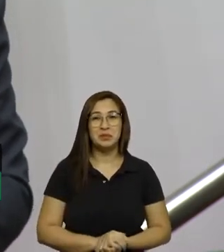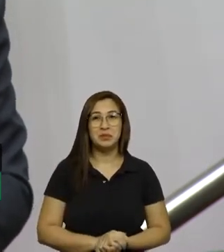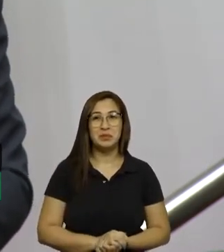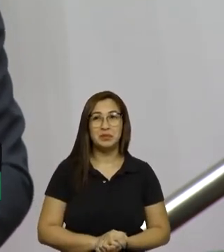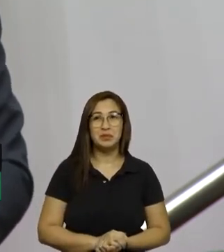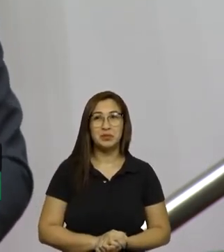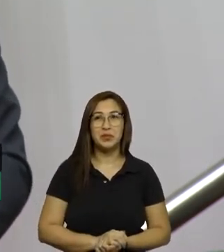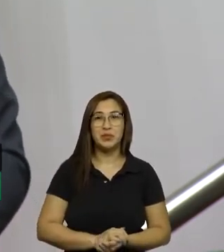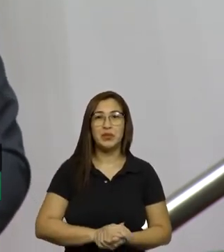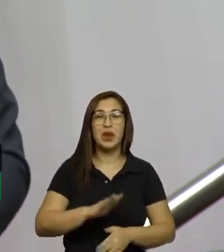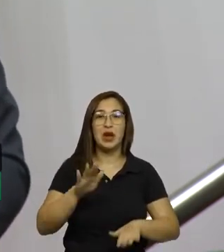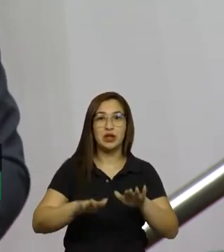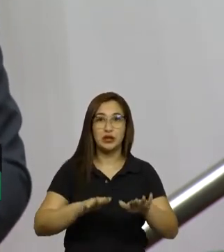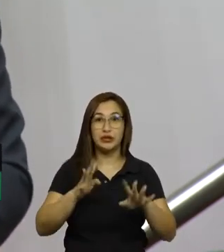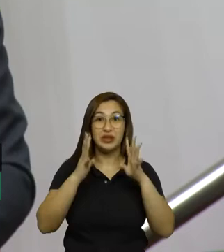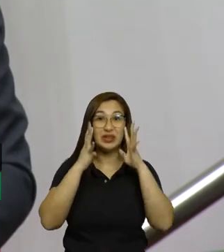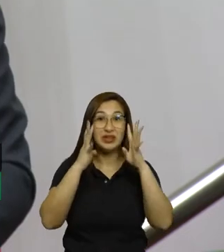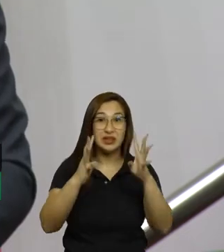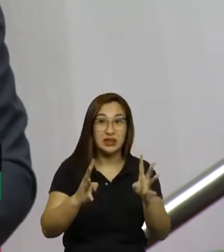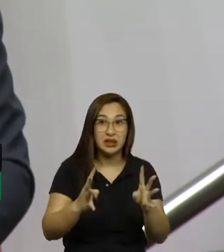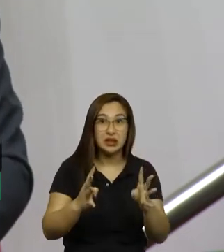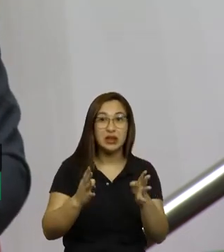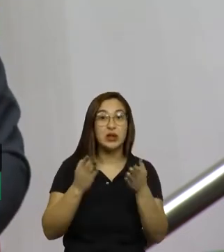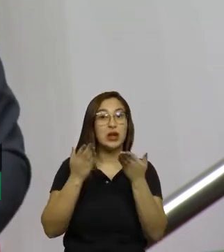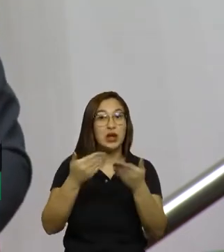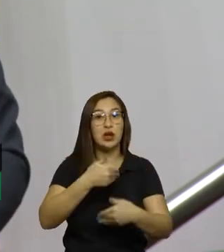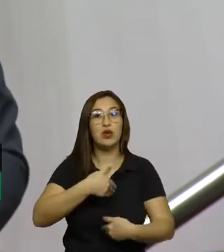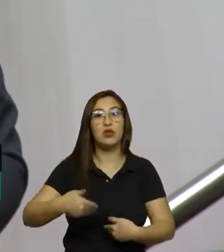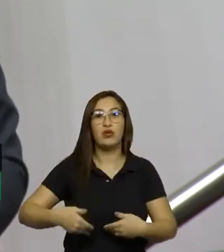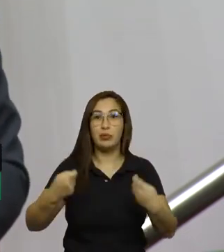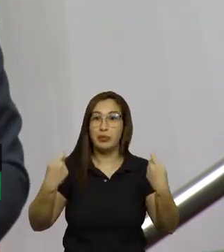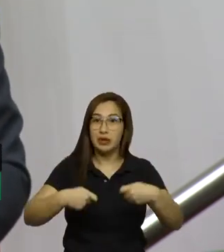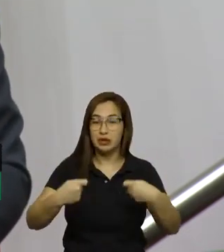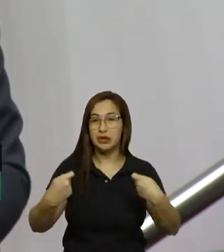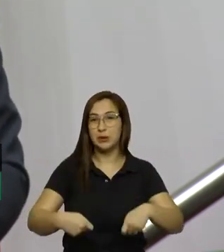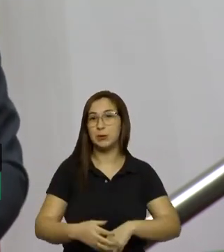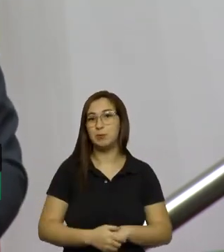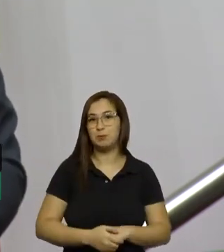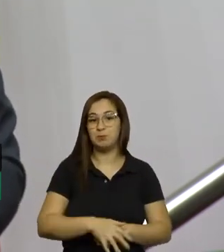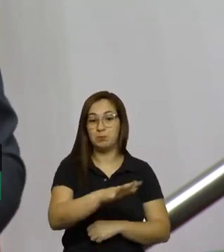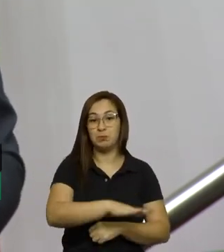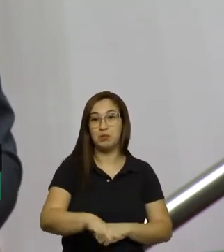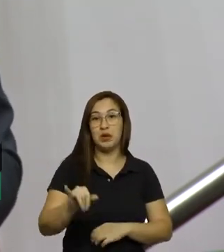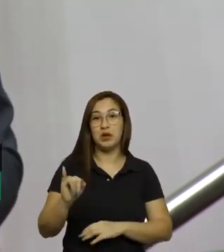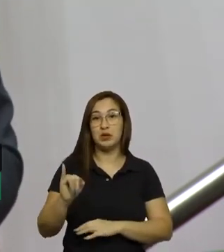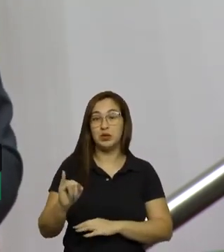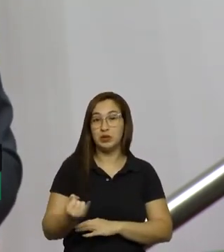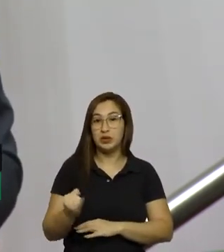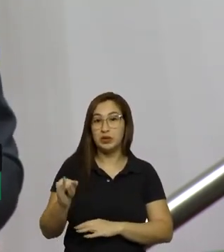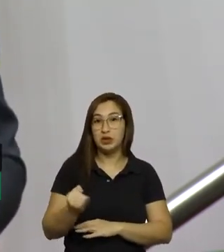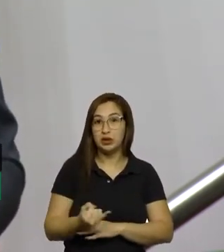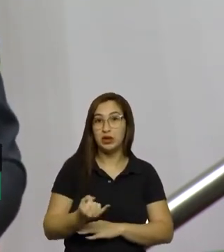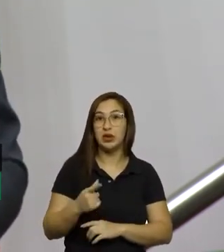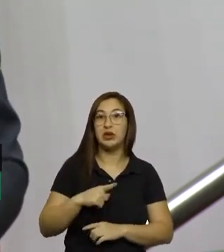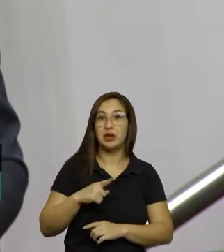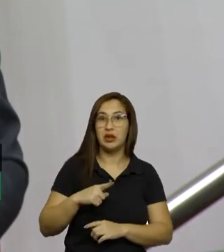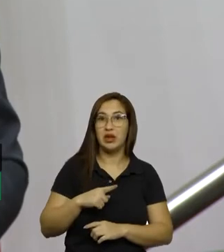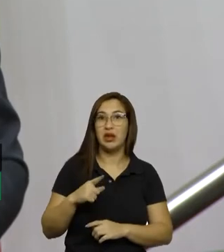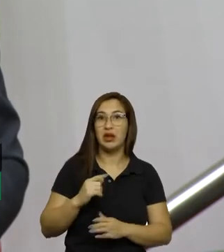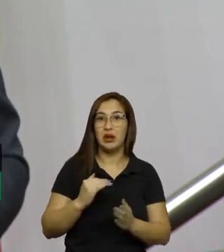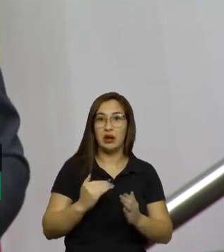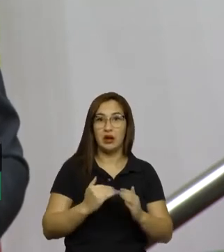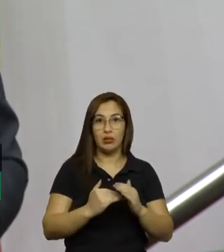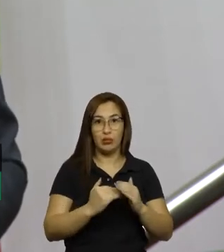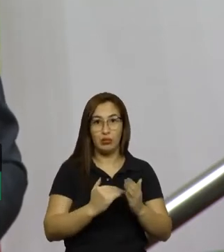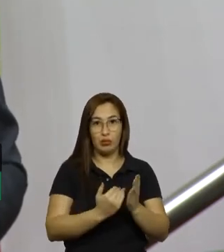Talvez tenham mais atenção algumas regiões por parte do governador, mas em Blumenau e no Vale do Itajaí, por exemplo, acumulam-se problemas à espera